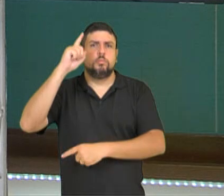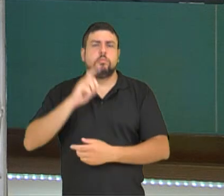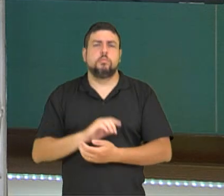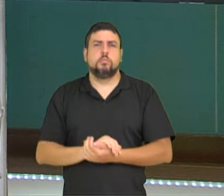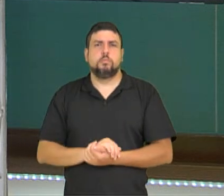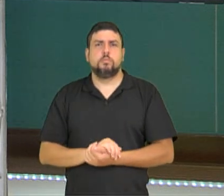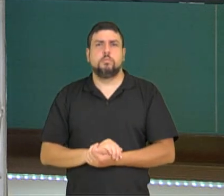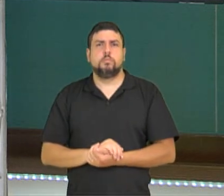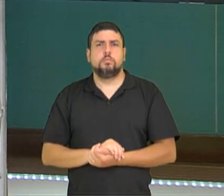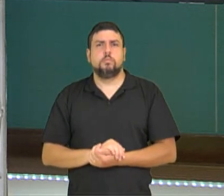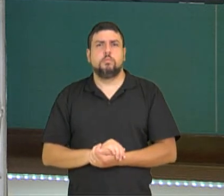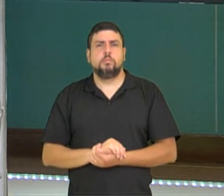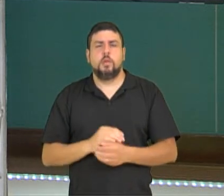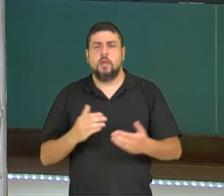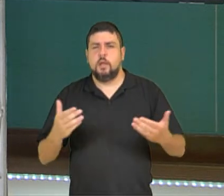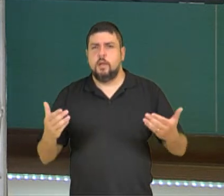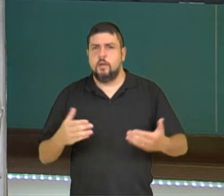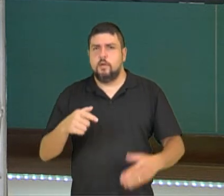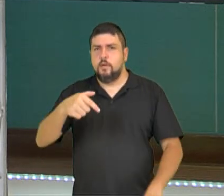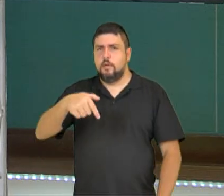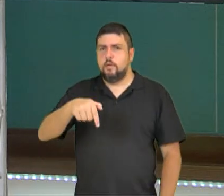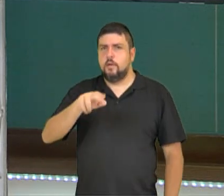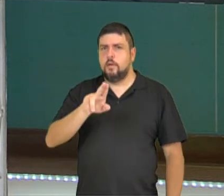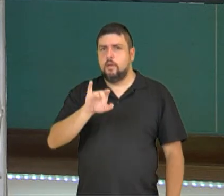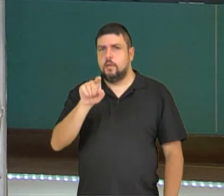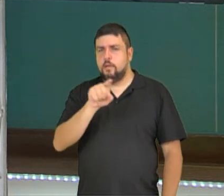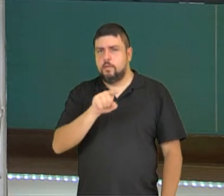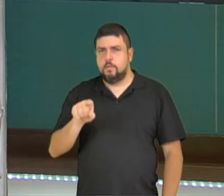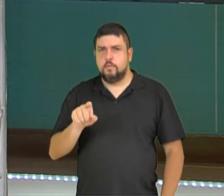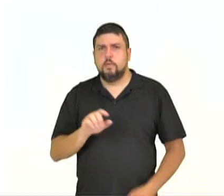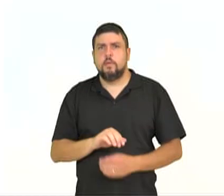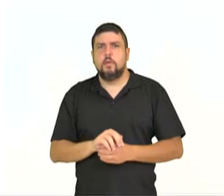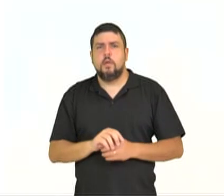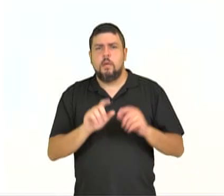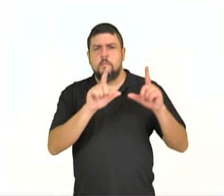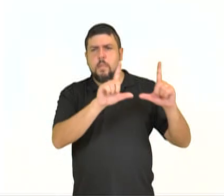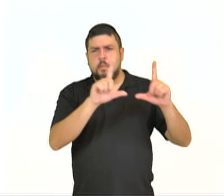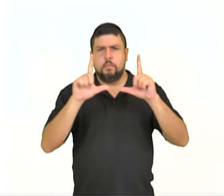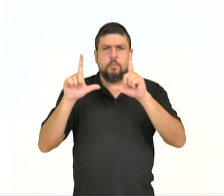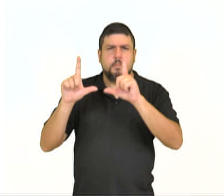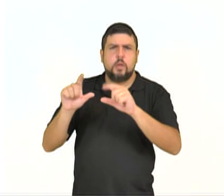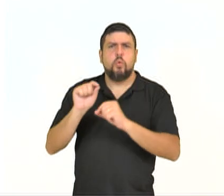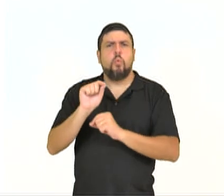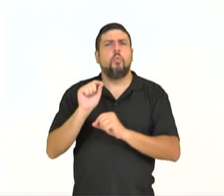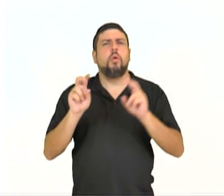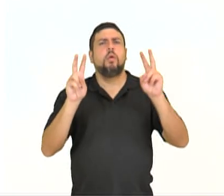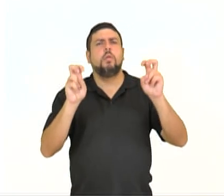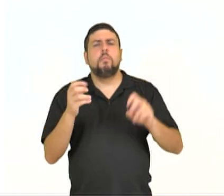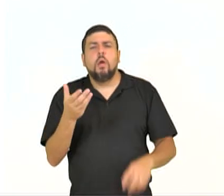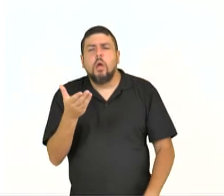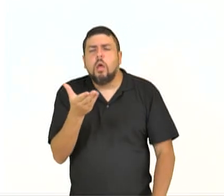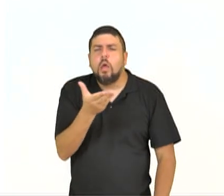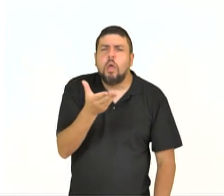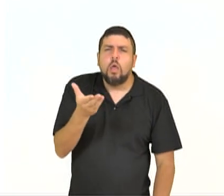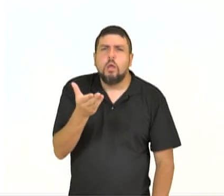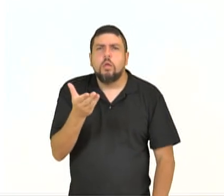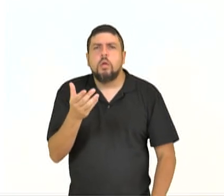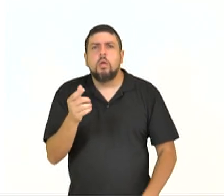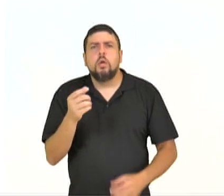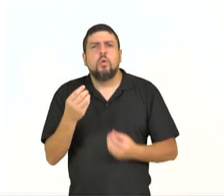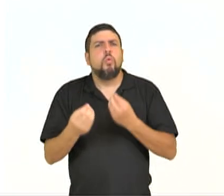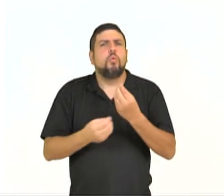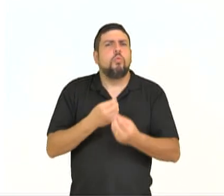Com base nisso, temos um quiz. Os dois textos tratam de mendicância. Qual aspecto dessa questão é